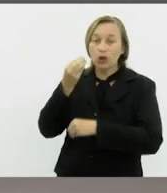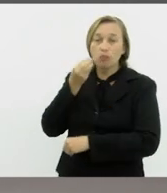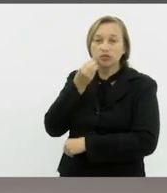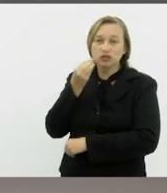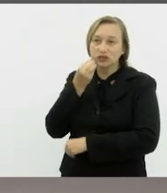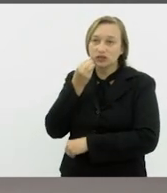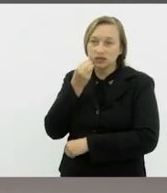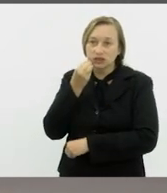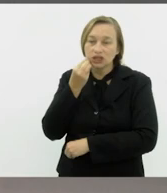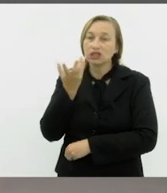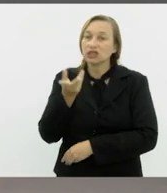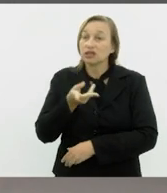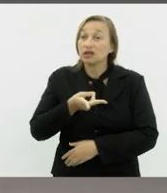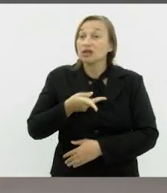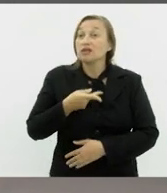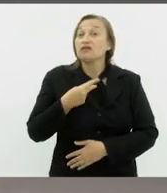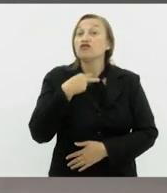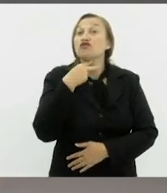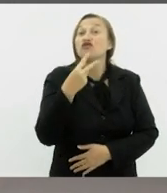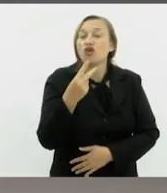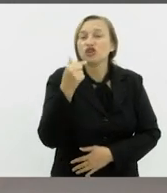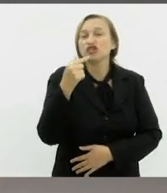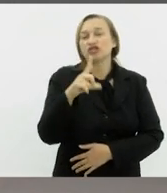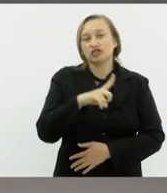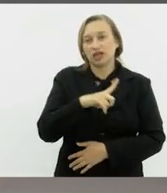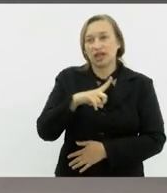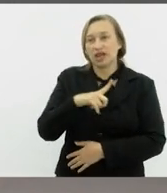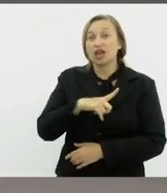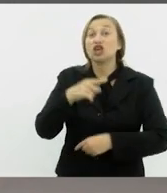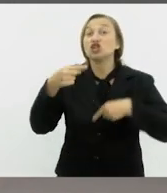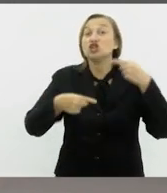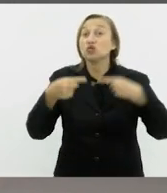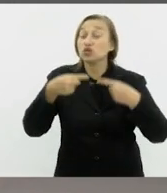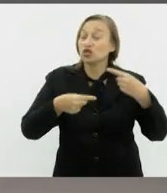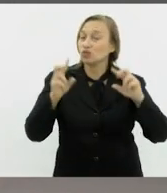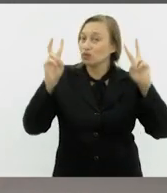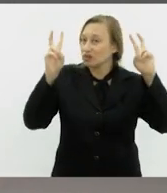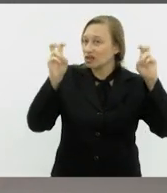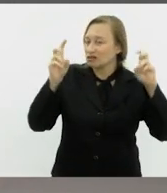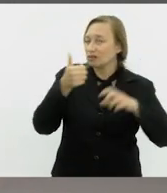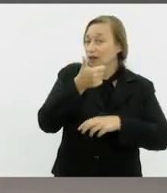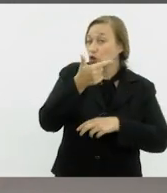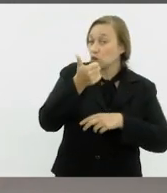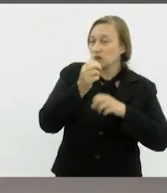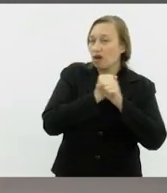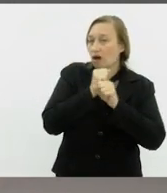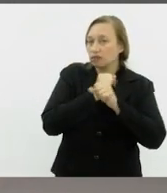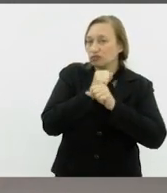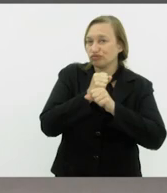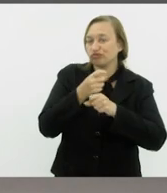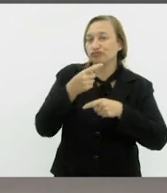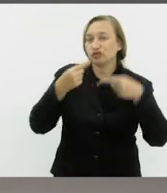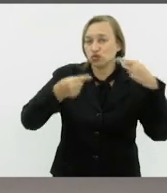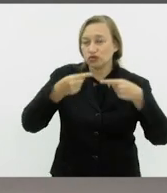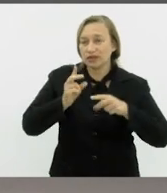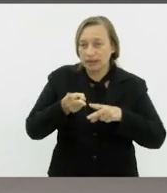oportunidade de colocar e discutir as questões que nós viemos discutindo há 12 anos. Tá?